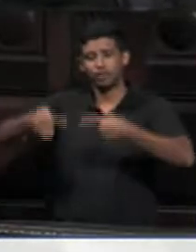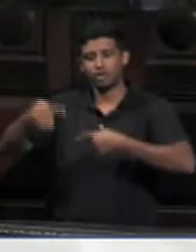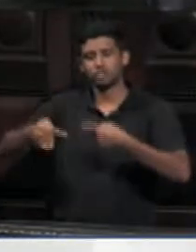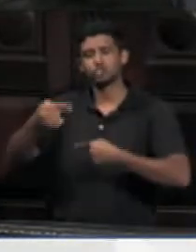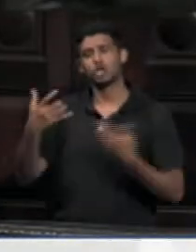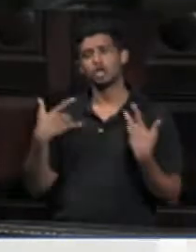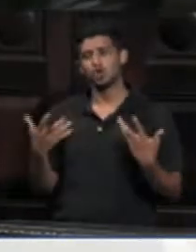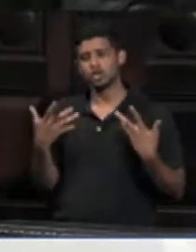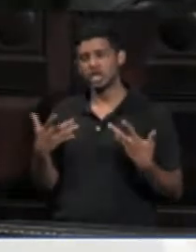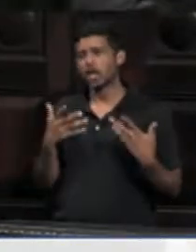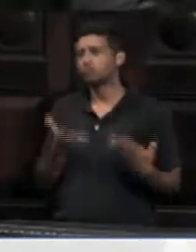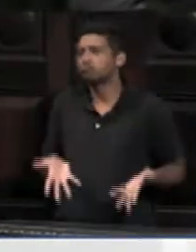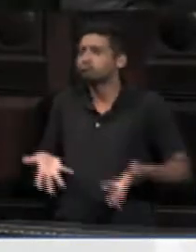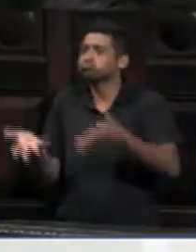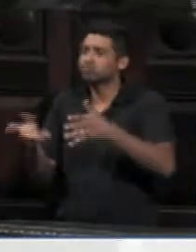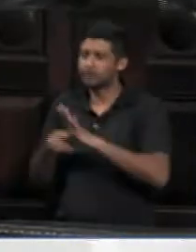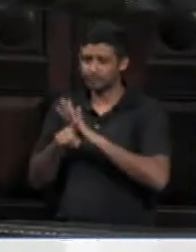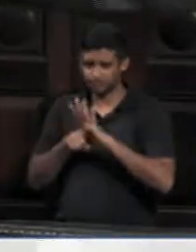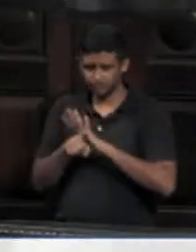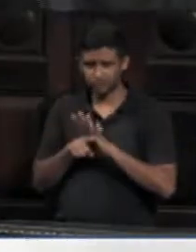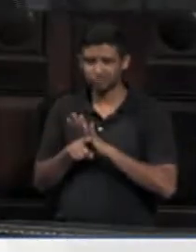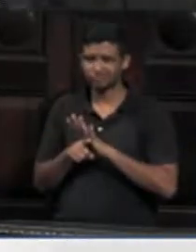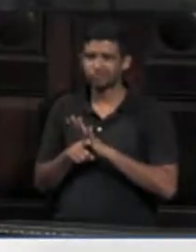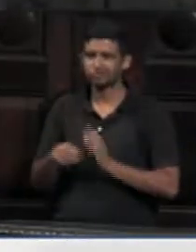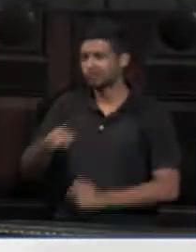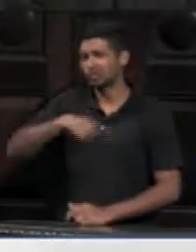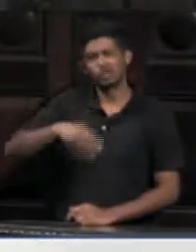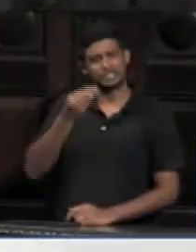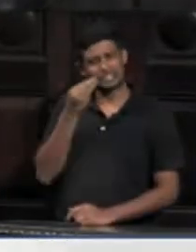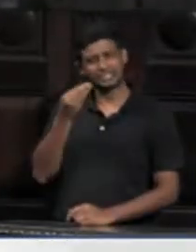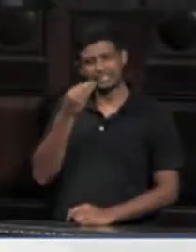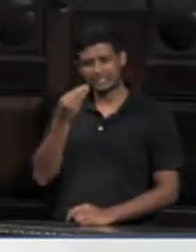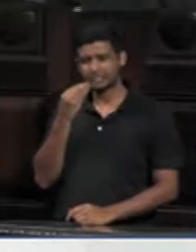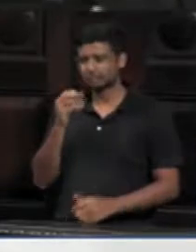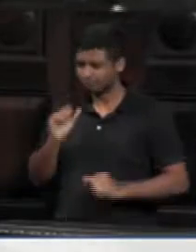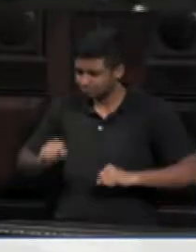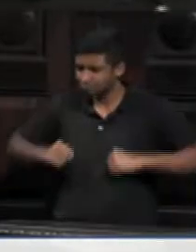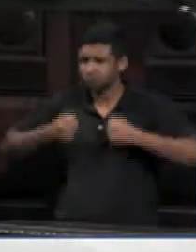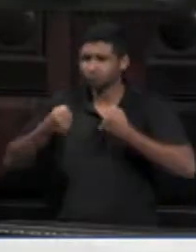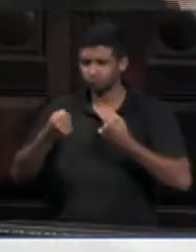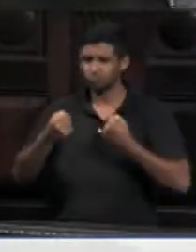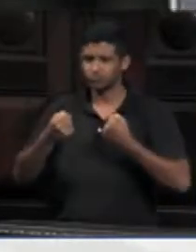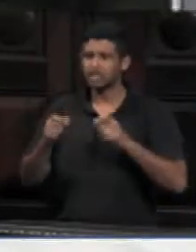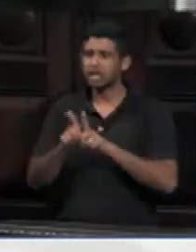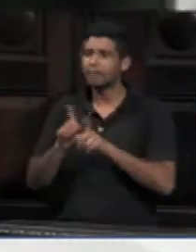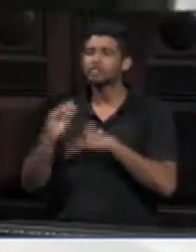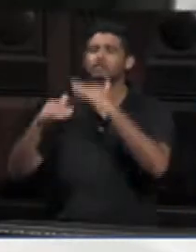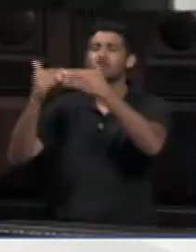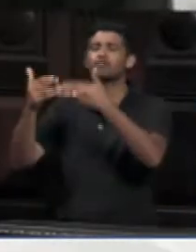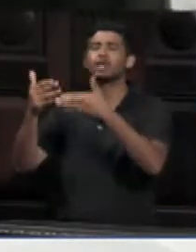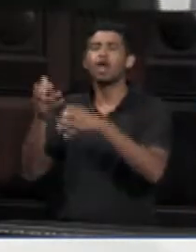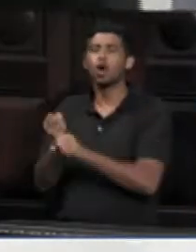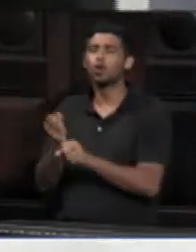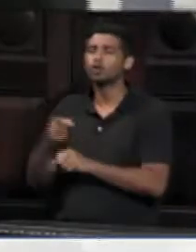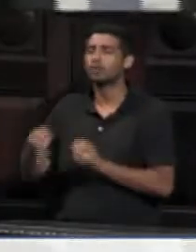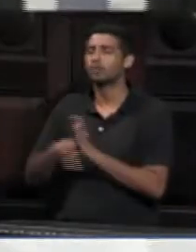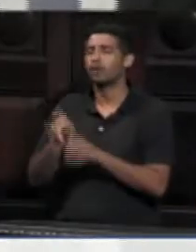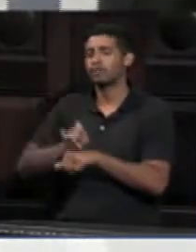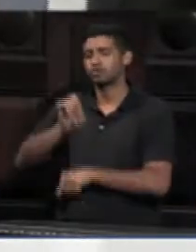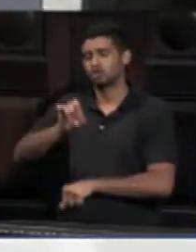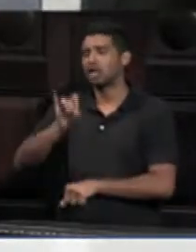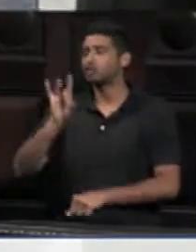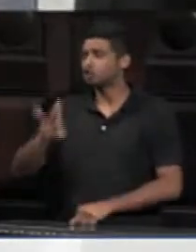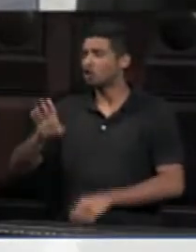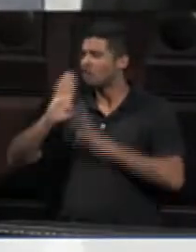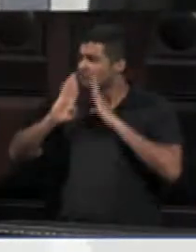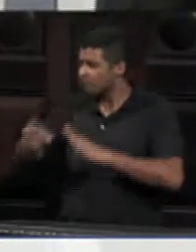os incentivos fiscais que tanto fomentam essa área importante para o desenvolvimento econômico do nosso Estado, não só da cultura, do esporte,